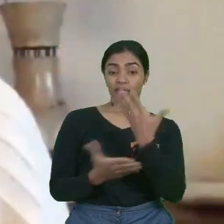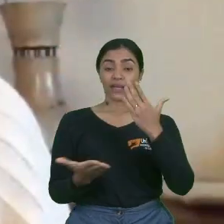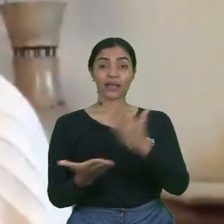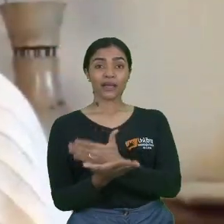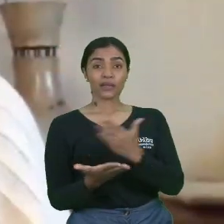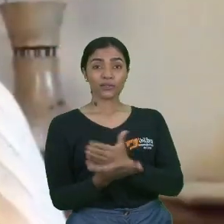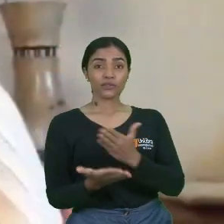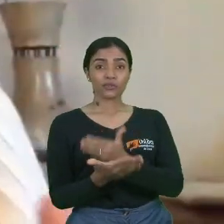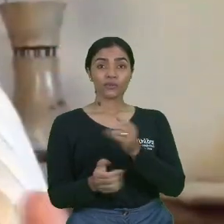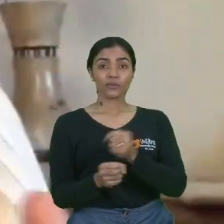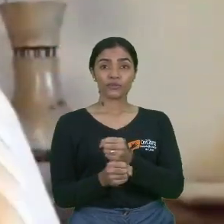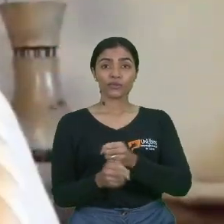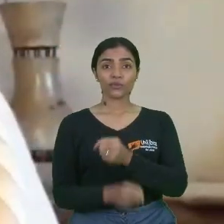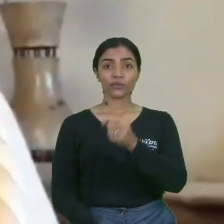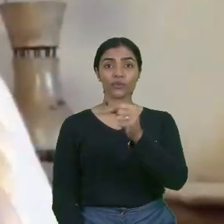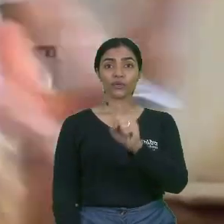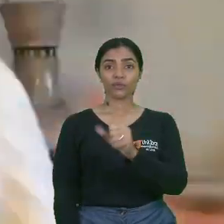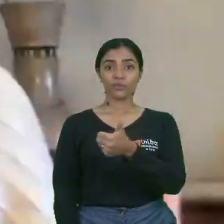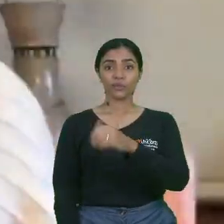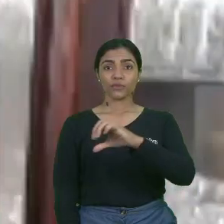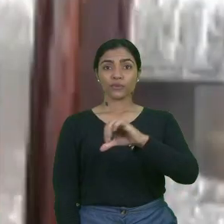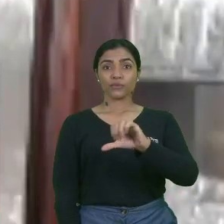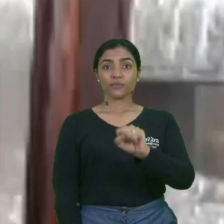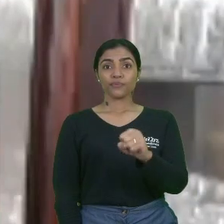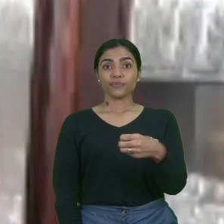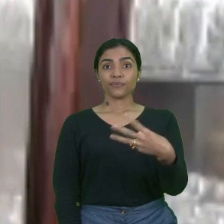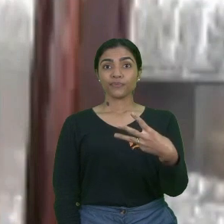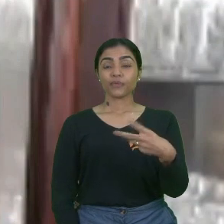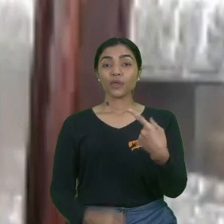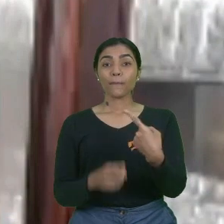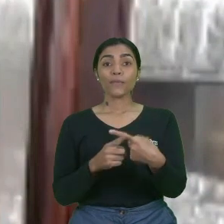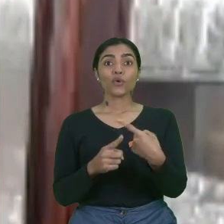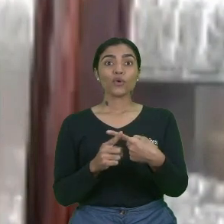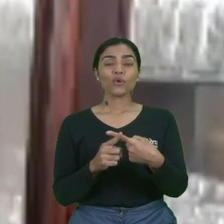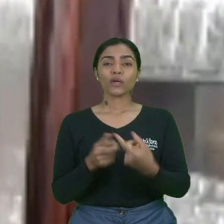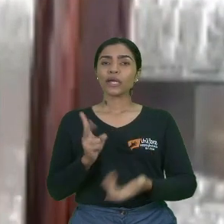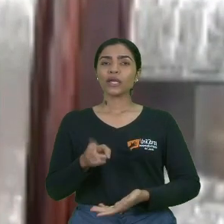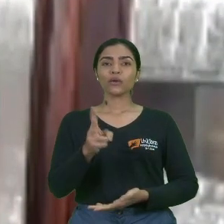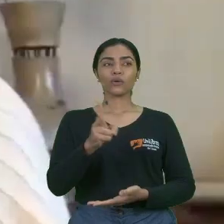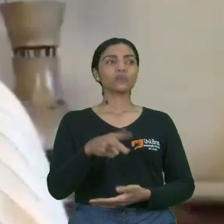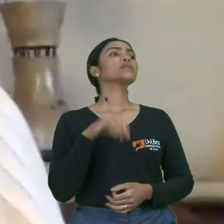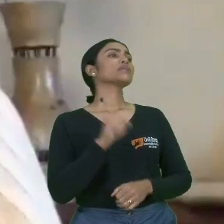83 né e quê Porque ele continua é